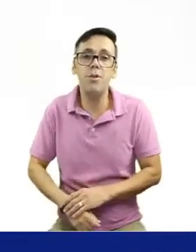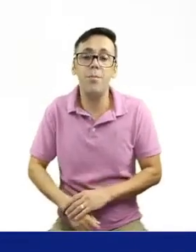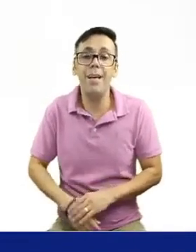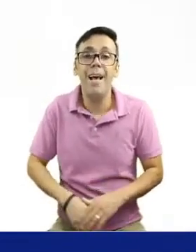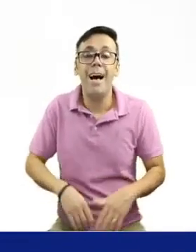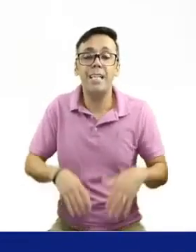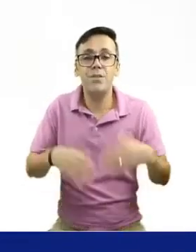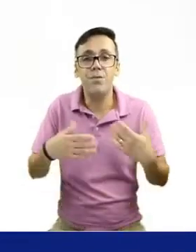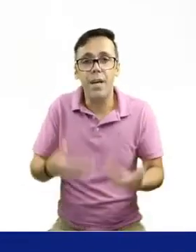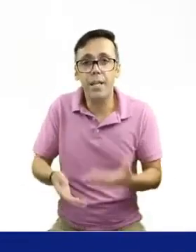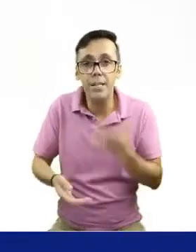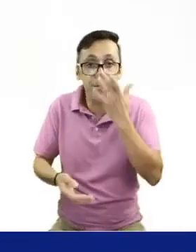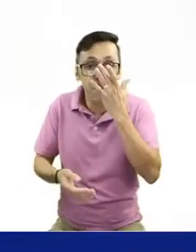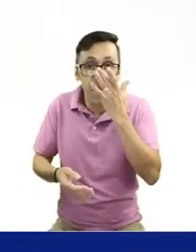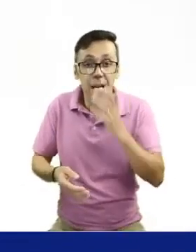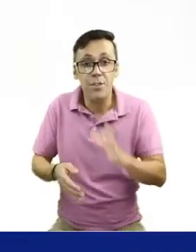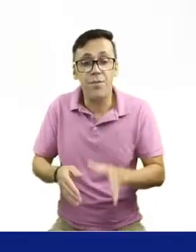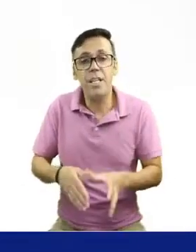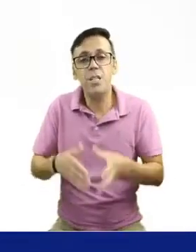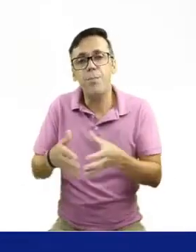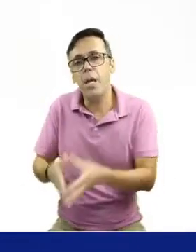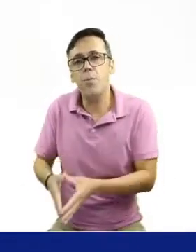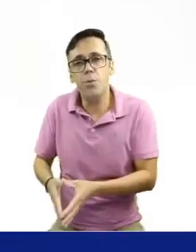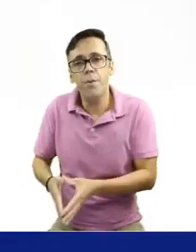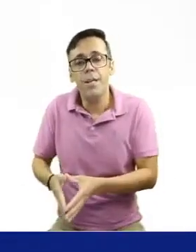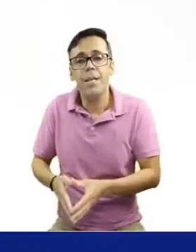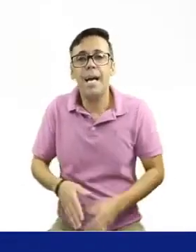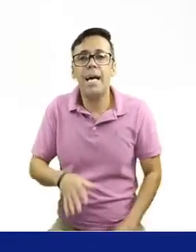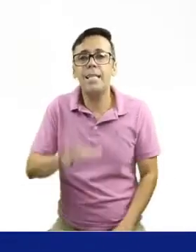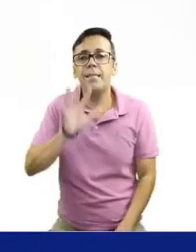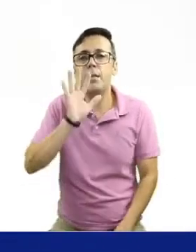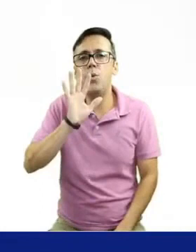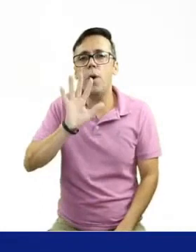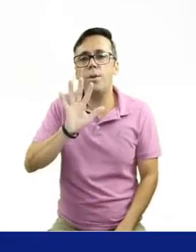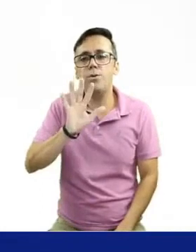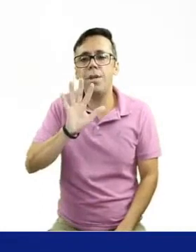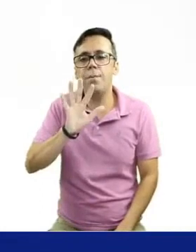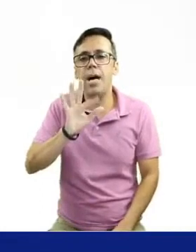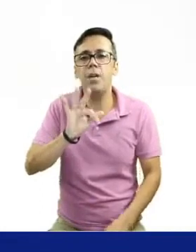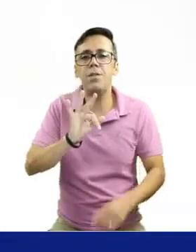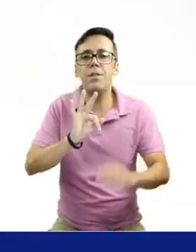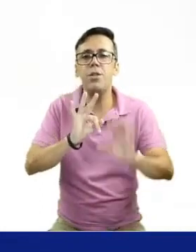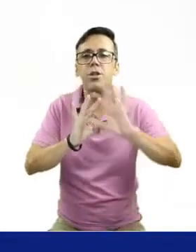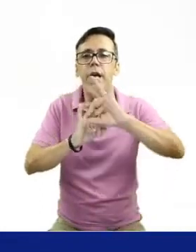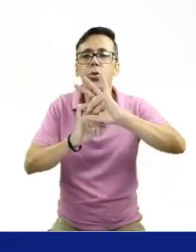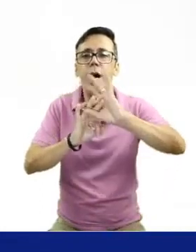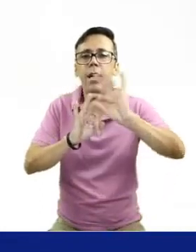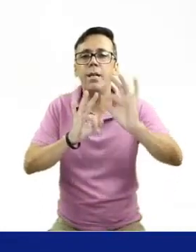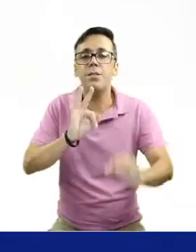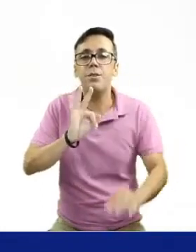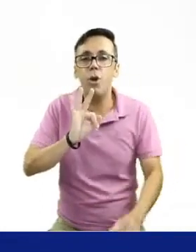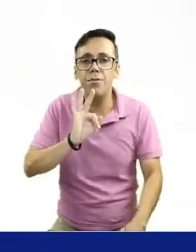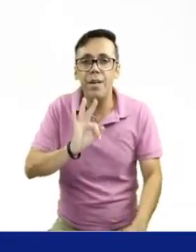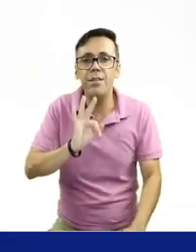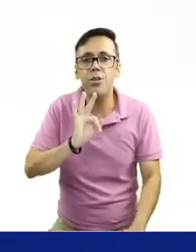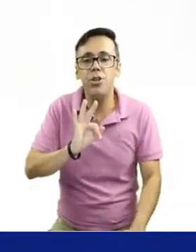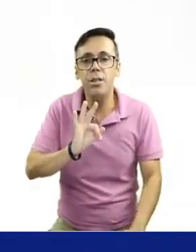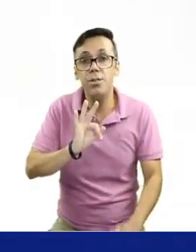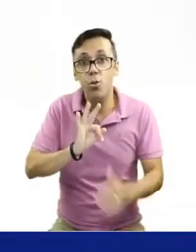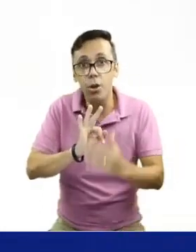além disso nós temos também as férias as férias prêmios que a cada cinco anos de trabalho você tem direito a